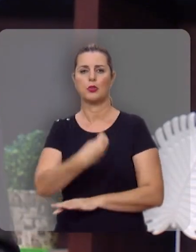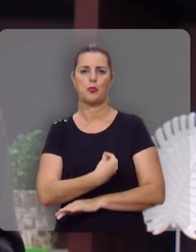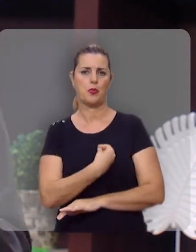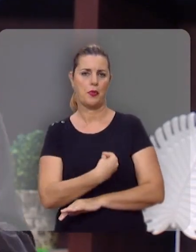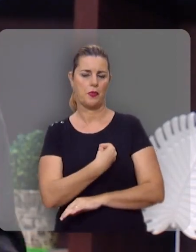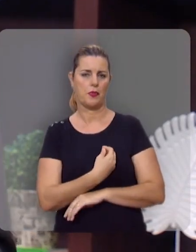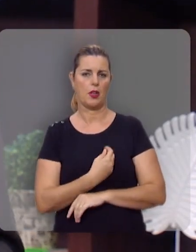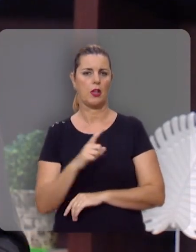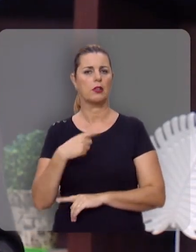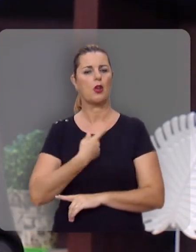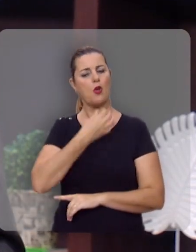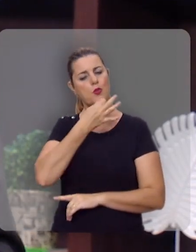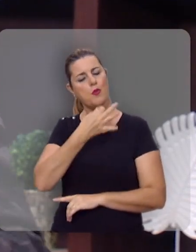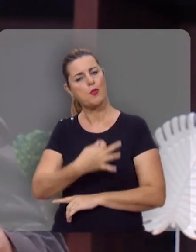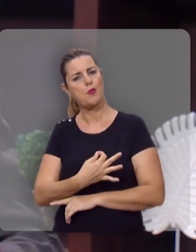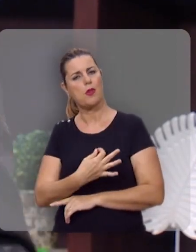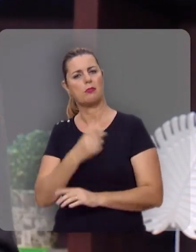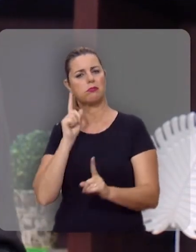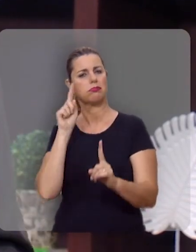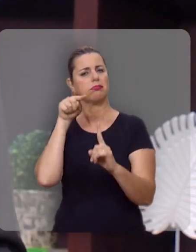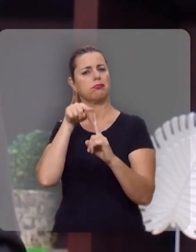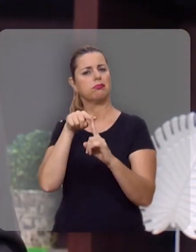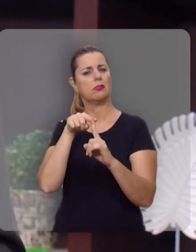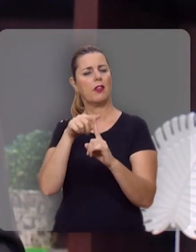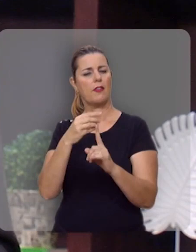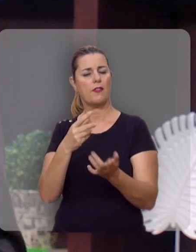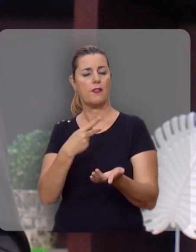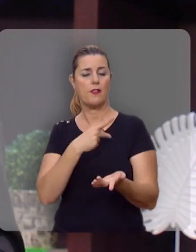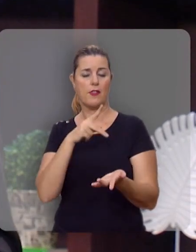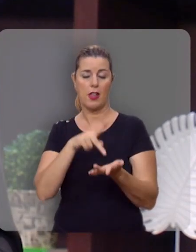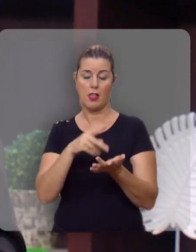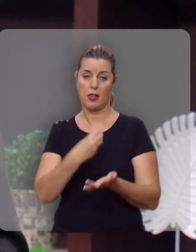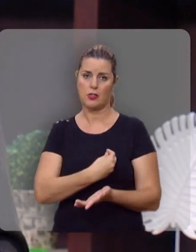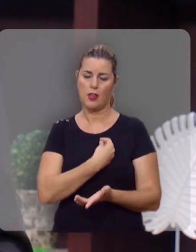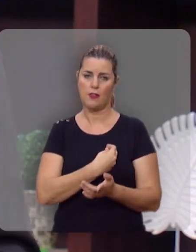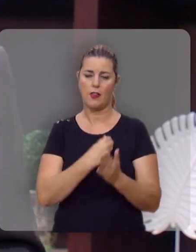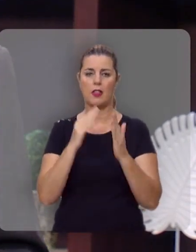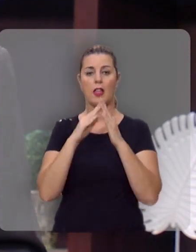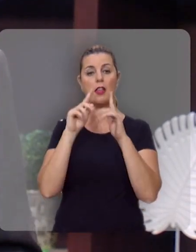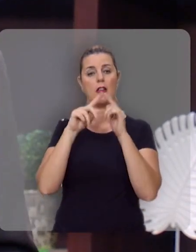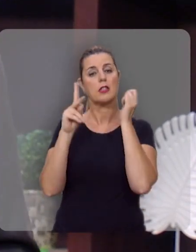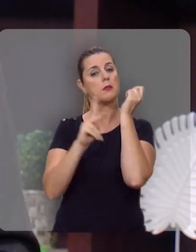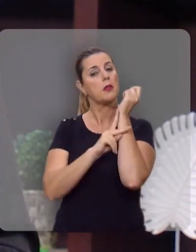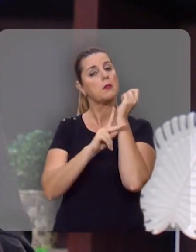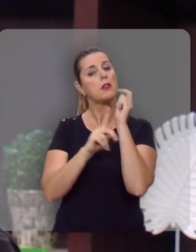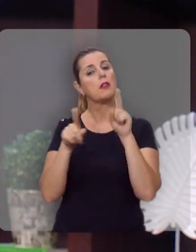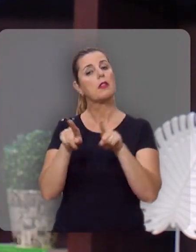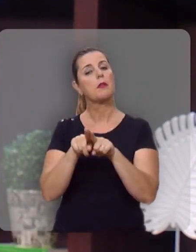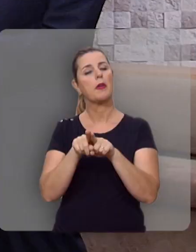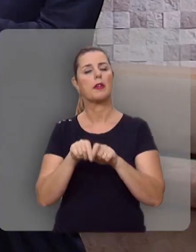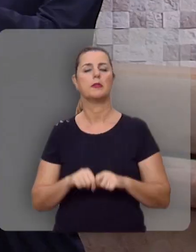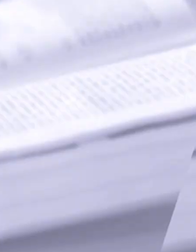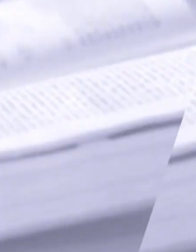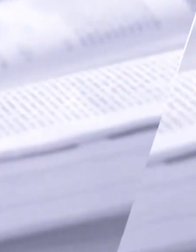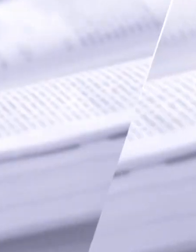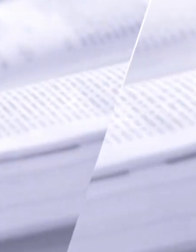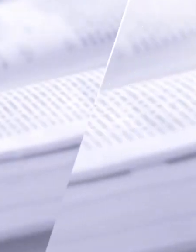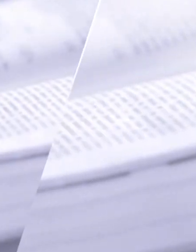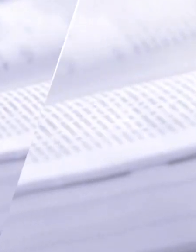sua vida. Esse é o nosso propósito, é o propósito do programa Verdade e Vida, é o propósito da Igreja Presbiteriana do Brasil. Não é mesmo,